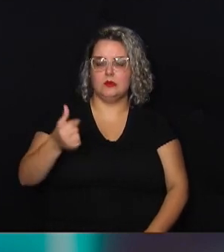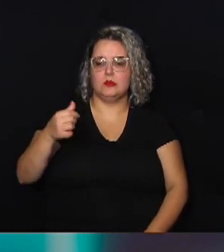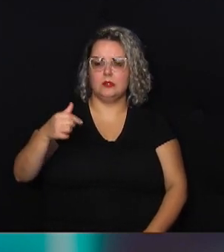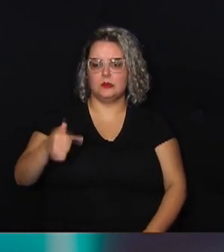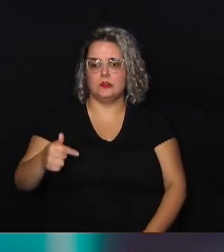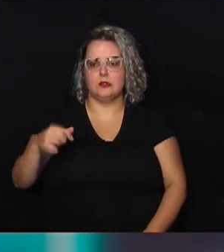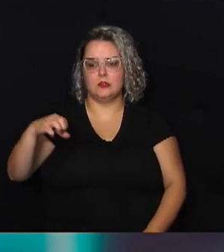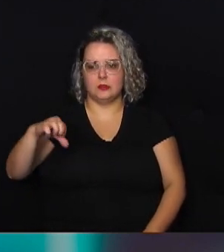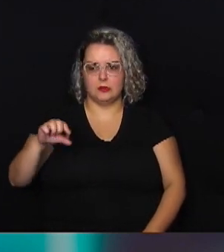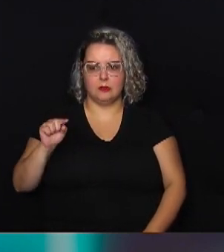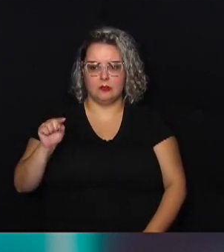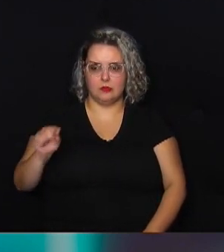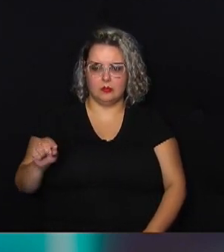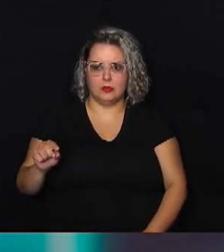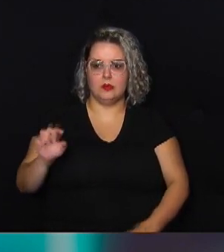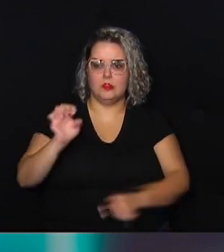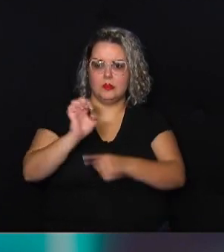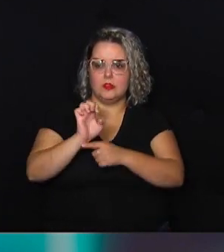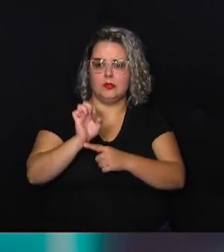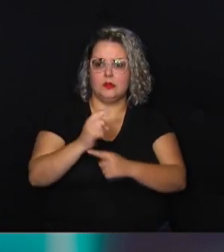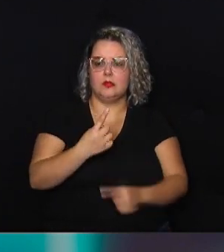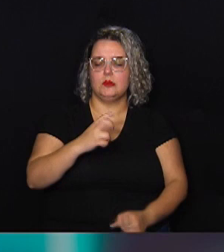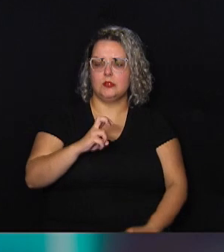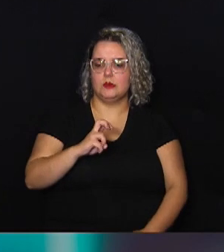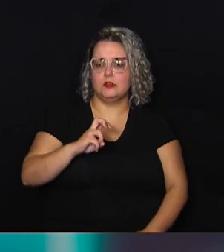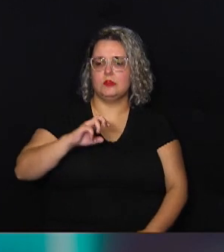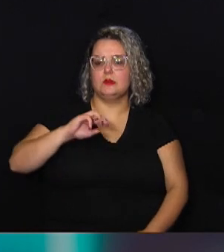1.279.679.000. Estadual,